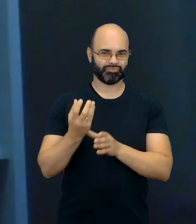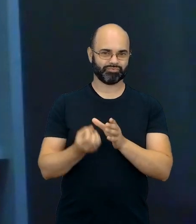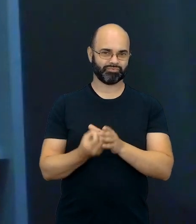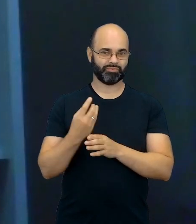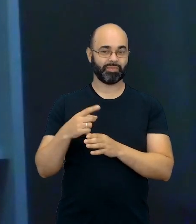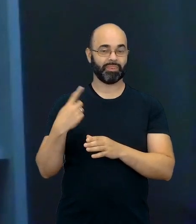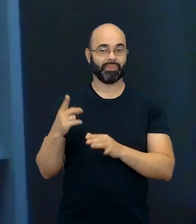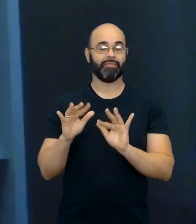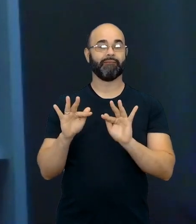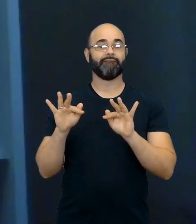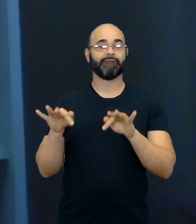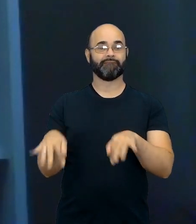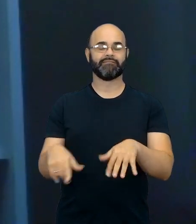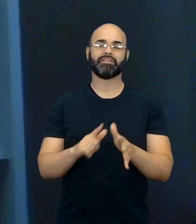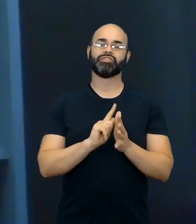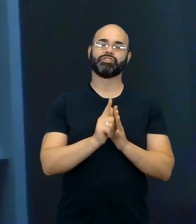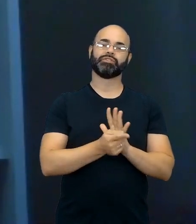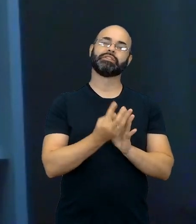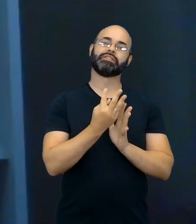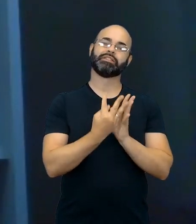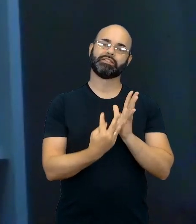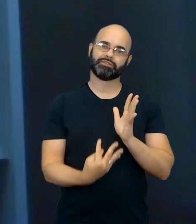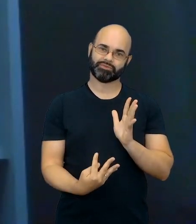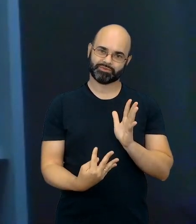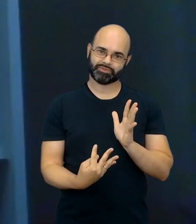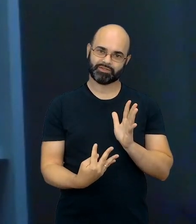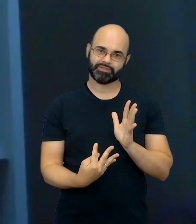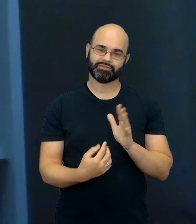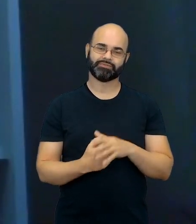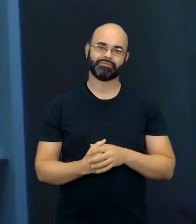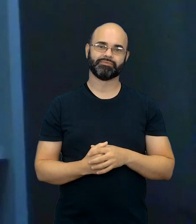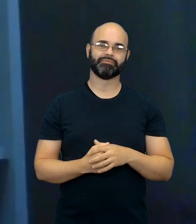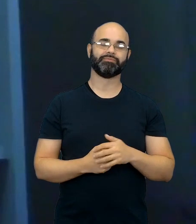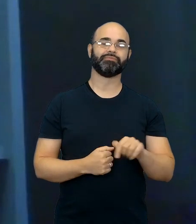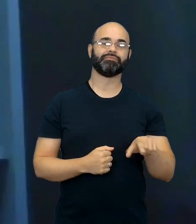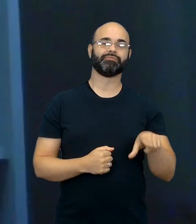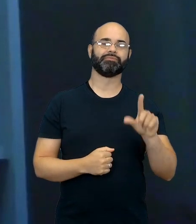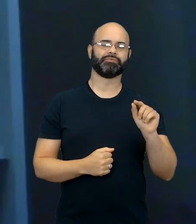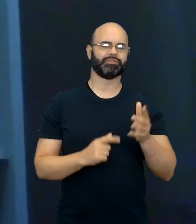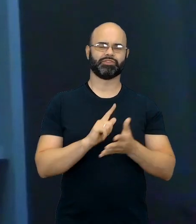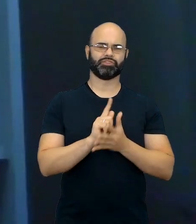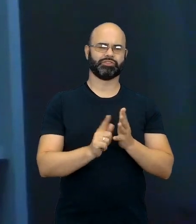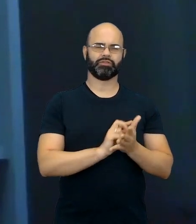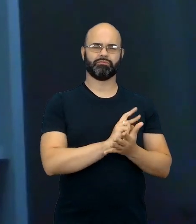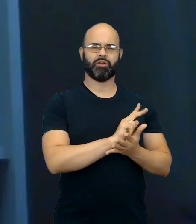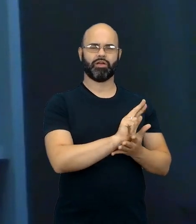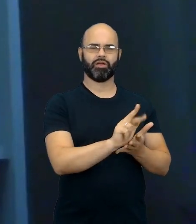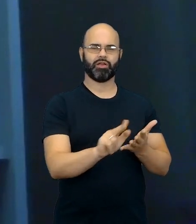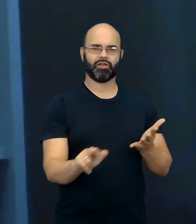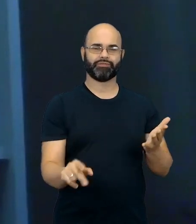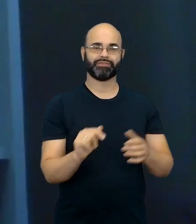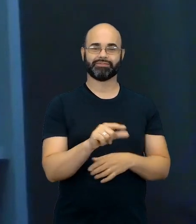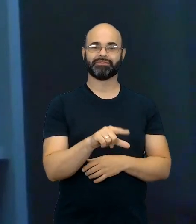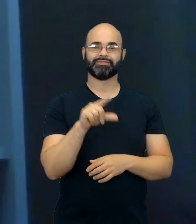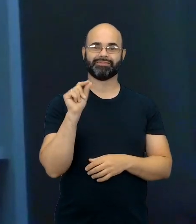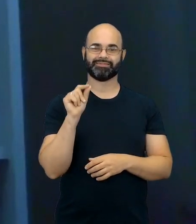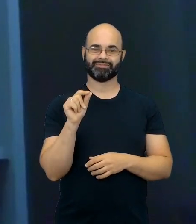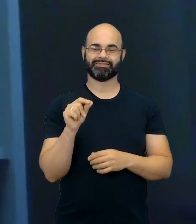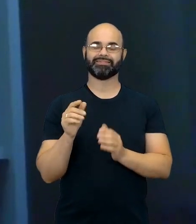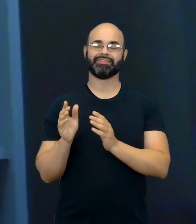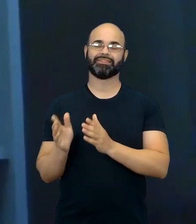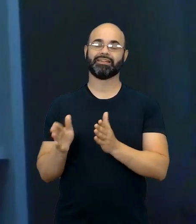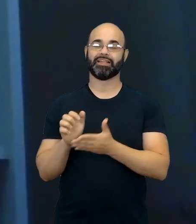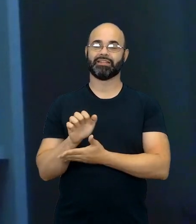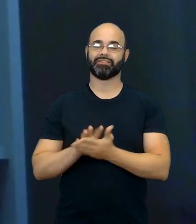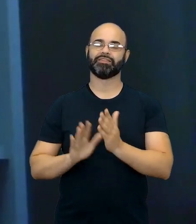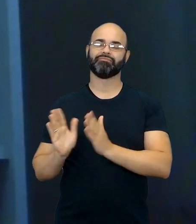final um gênero textual selecionado dentre todos os gêneros que há nessa sequência de atividades 5,